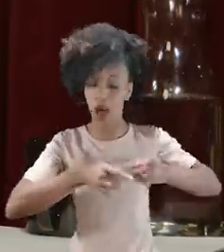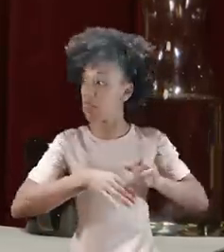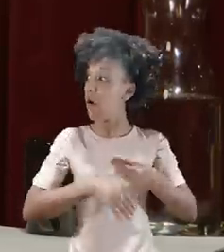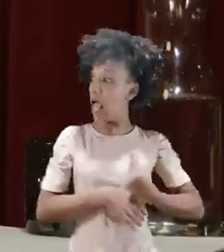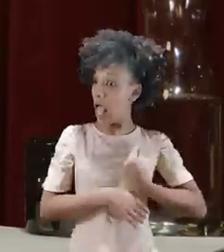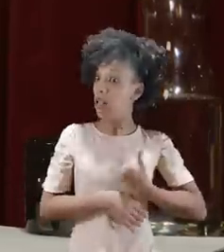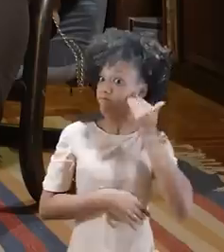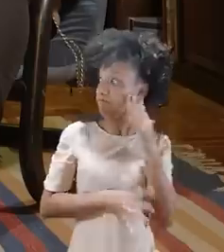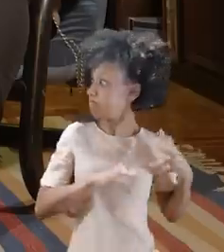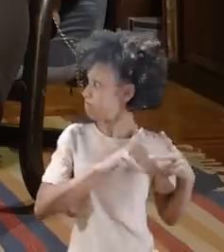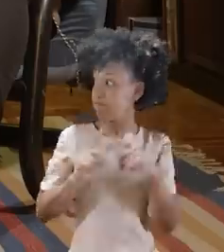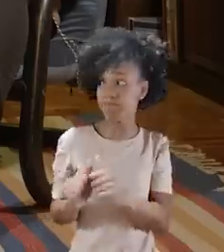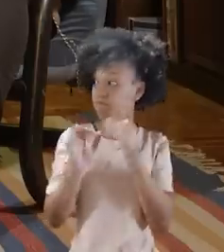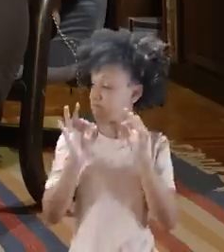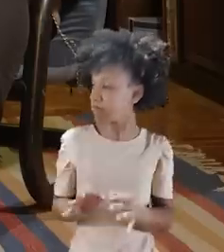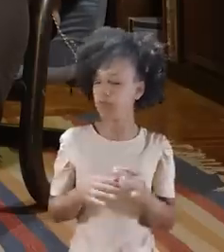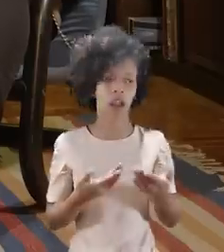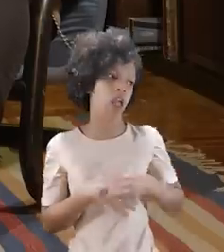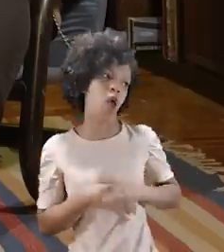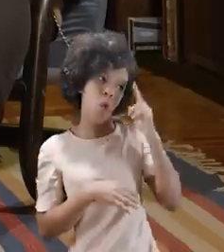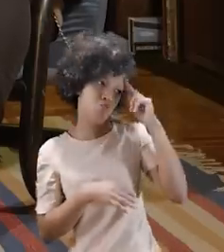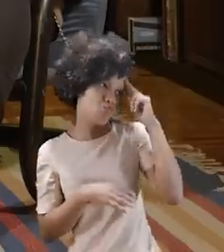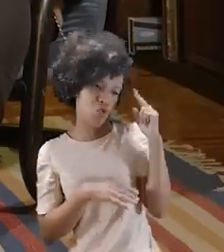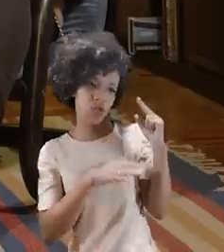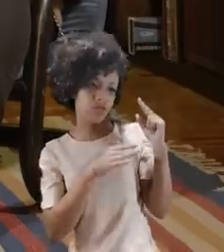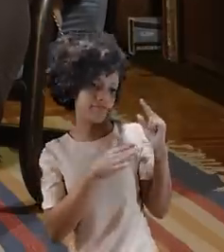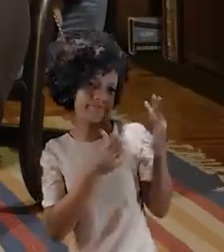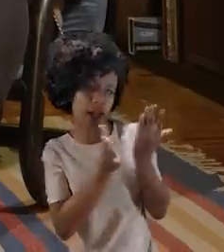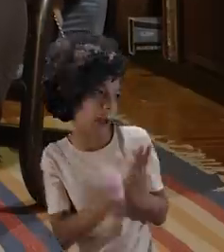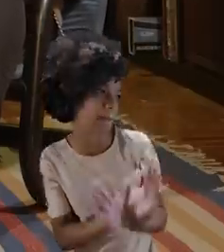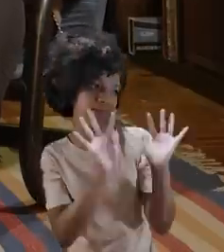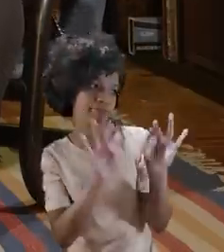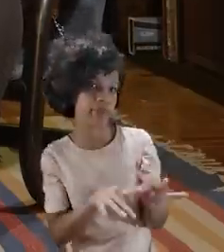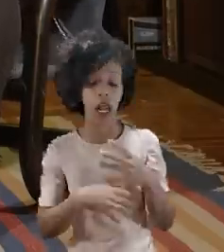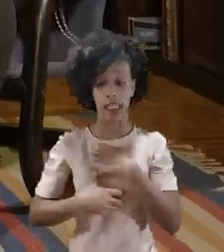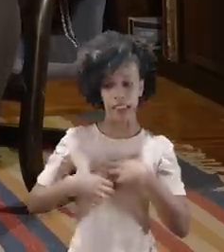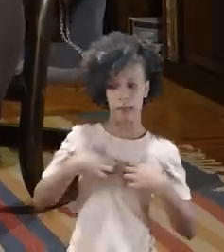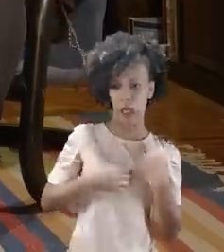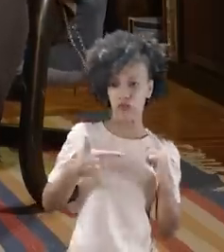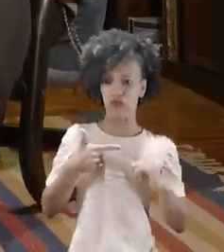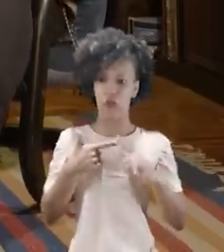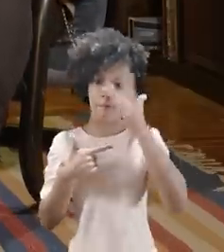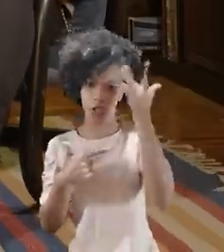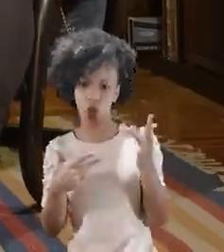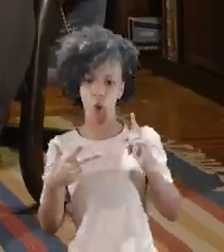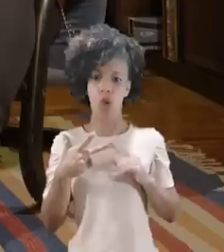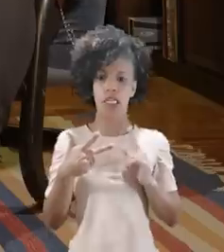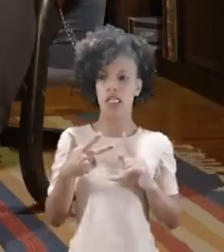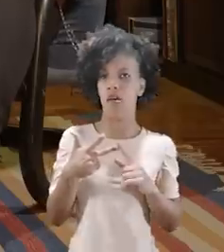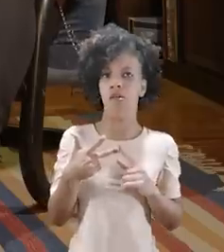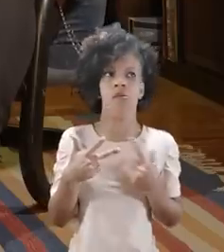entende tudo sobre a vida humana mais do que você o cara que tava levando um sonho embora né amor ele mexe com o sentimento ele mexe com